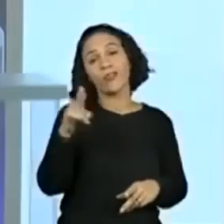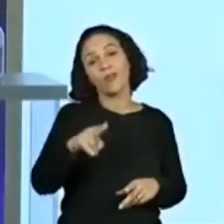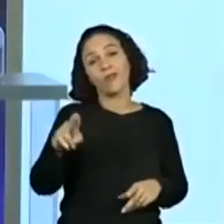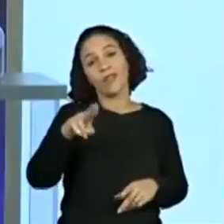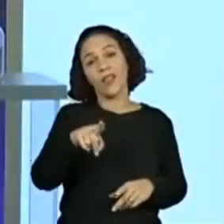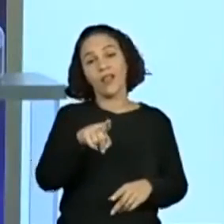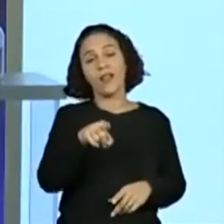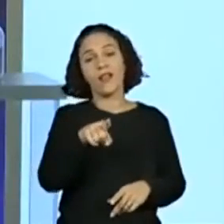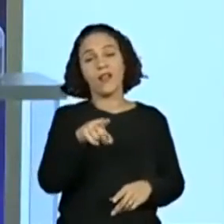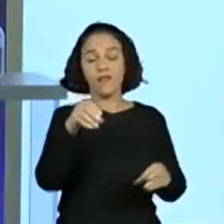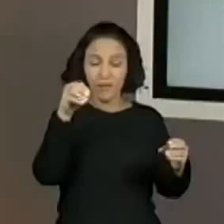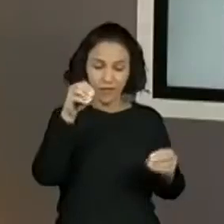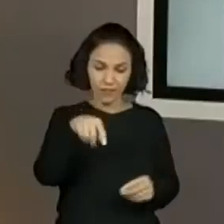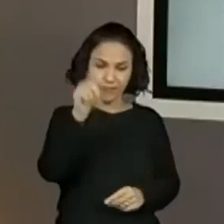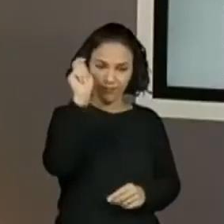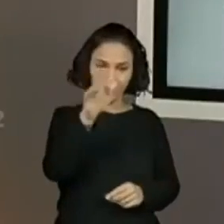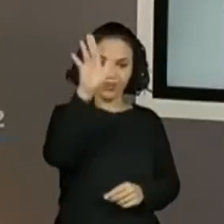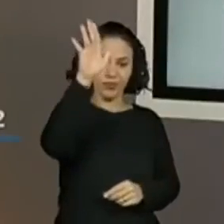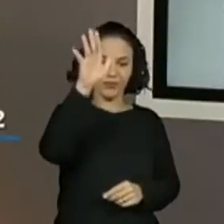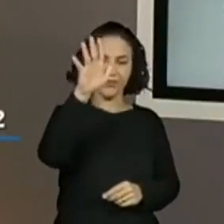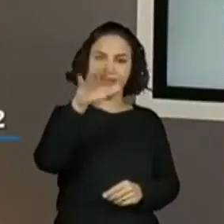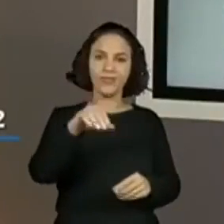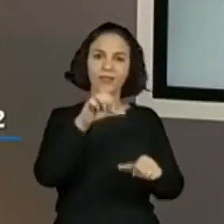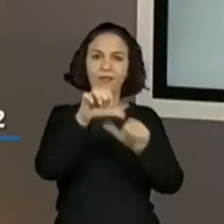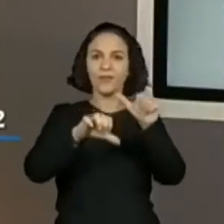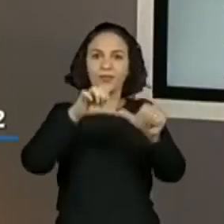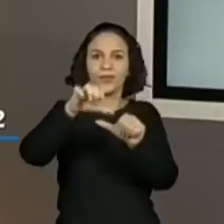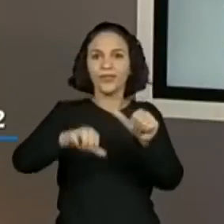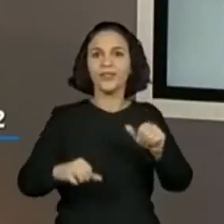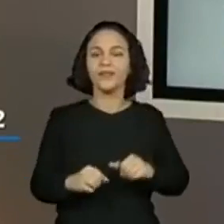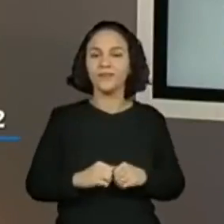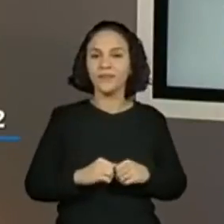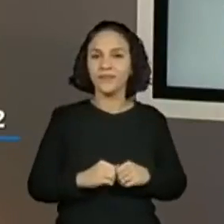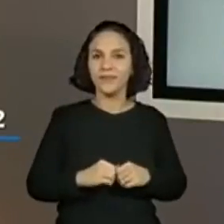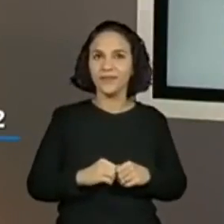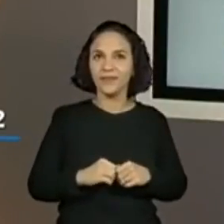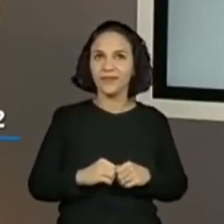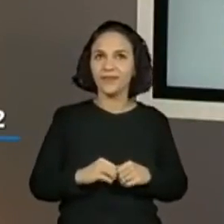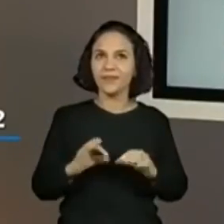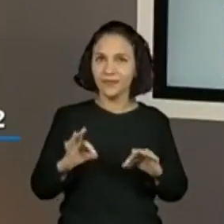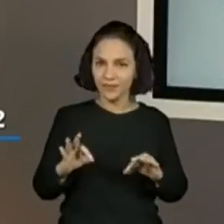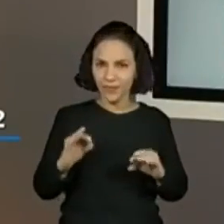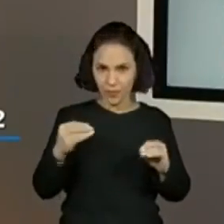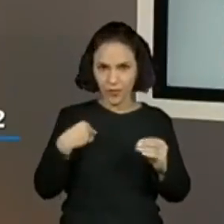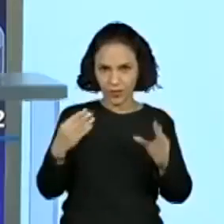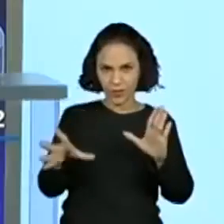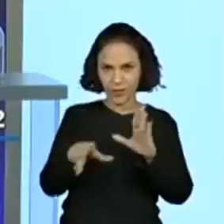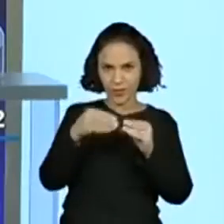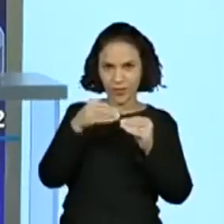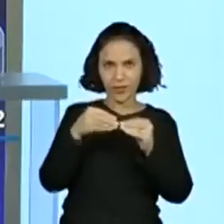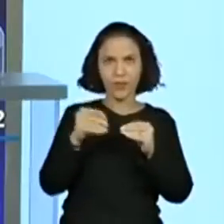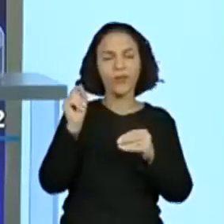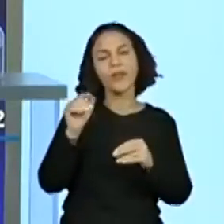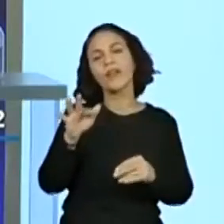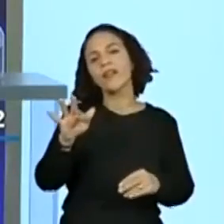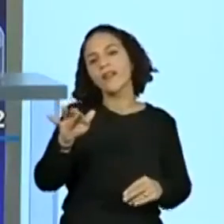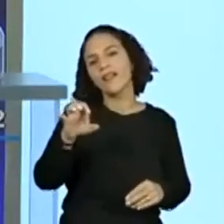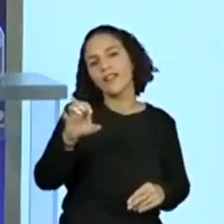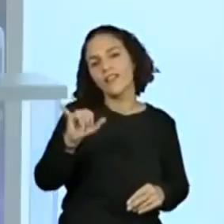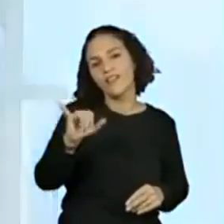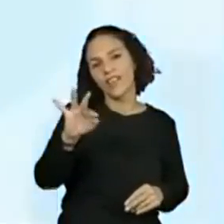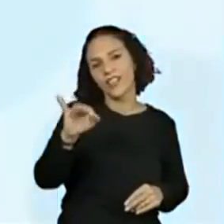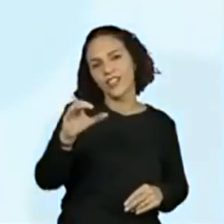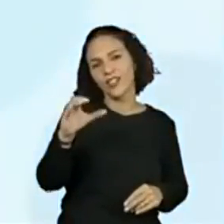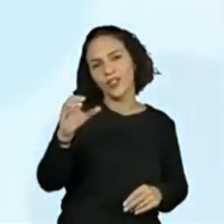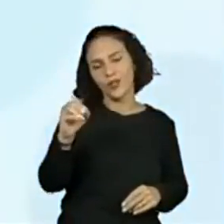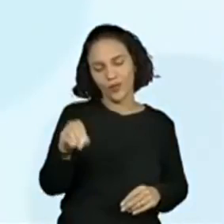Ah, então aparece o mago e usa a magia? É, posso completar ali? O feitiço, isso mesmo.